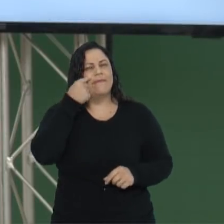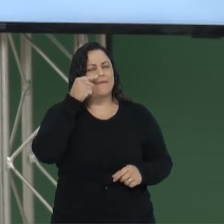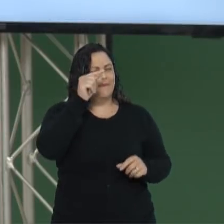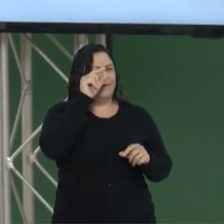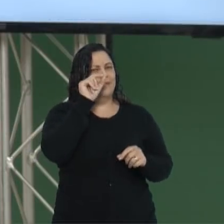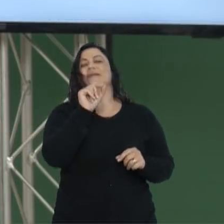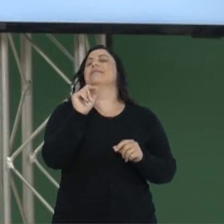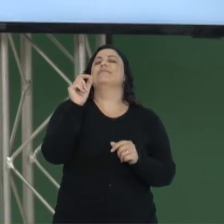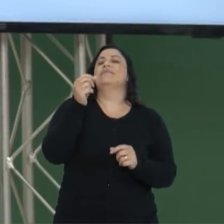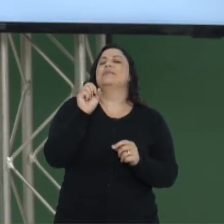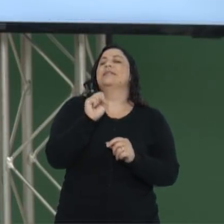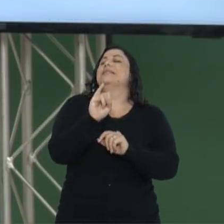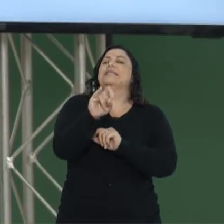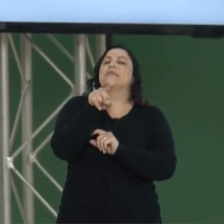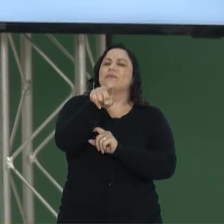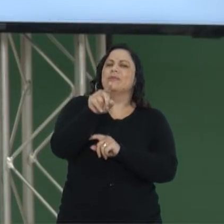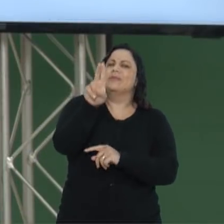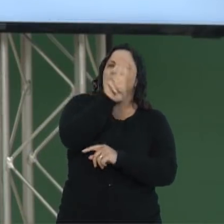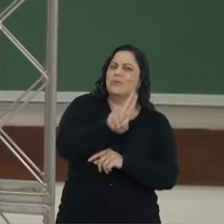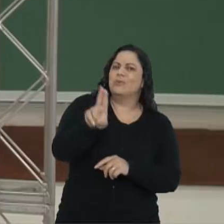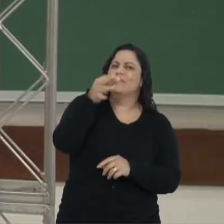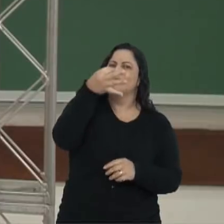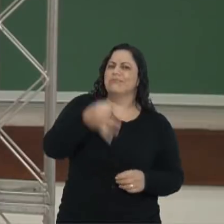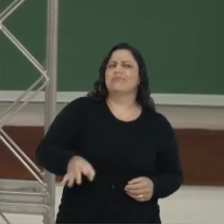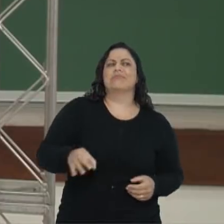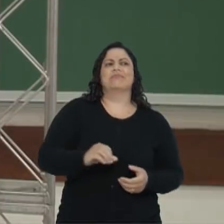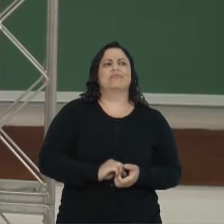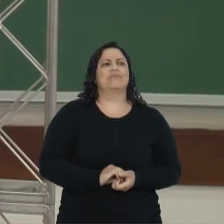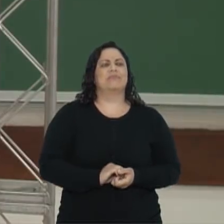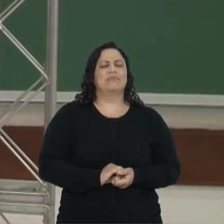correto, olha lá. Exemplo de regência de adjetivos.